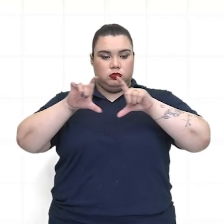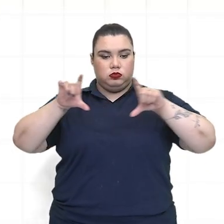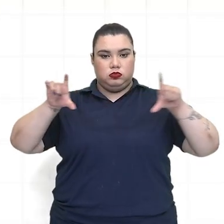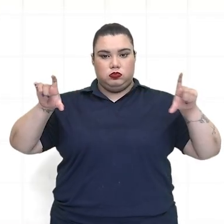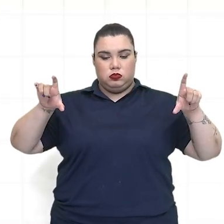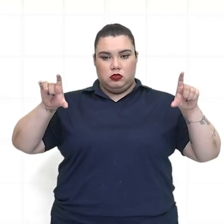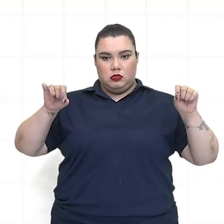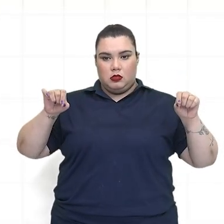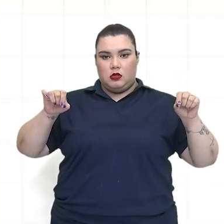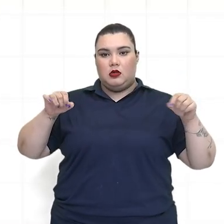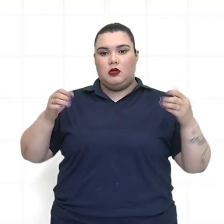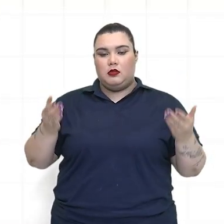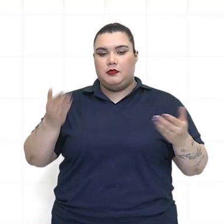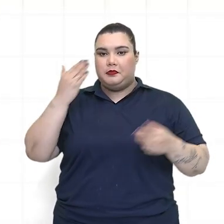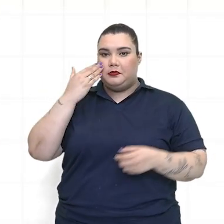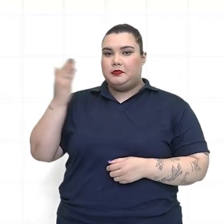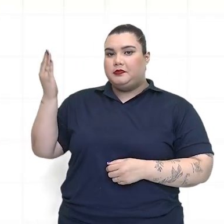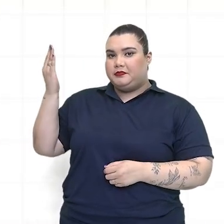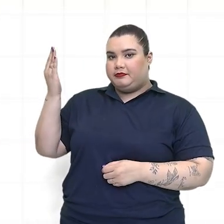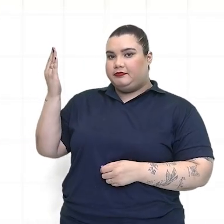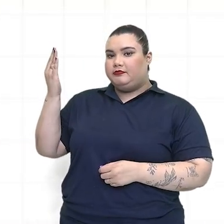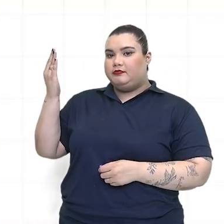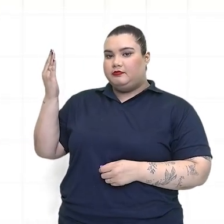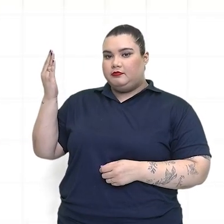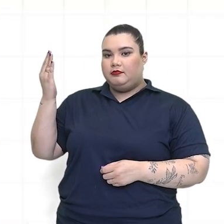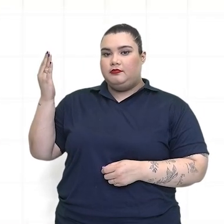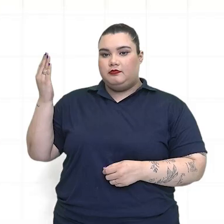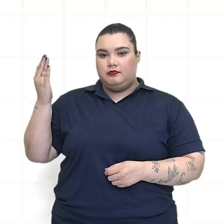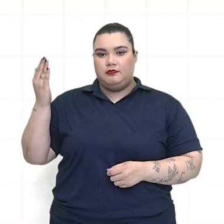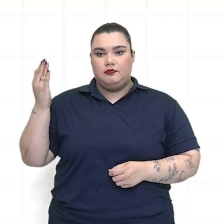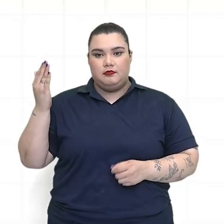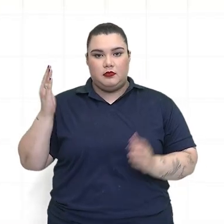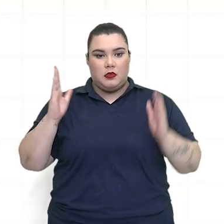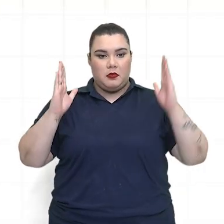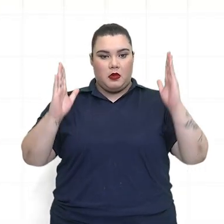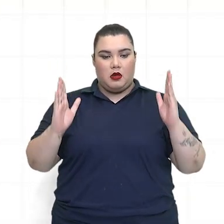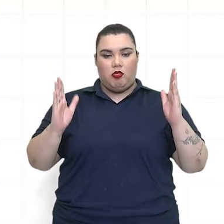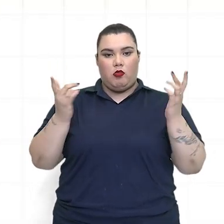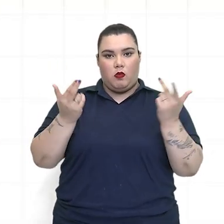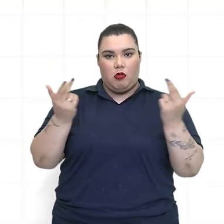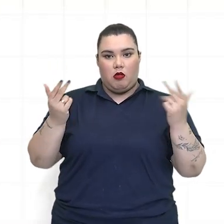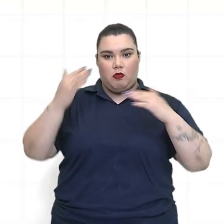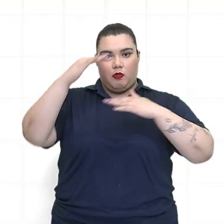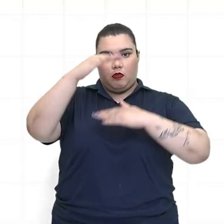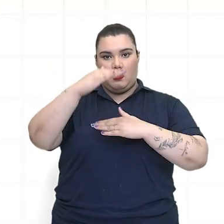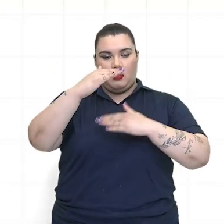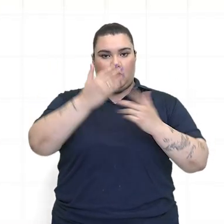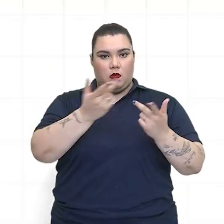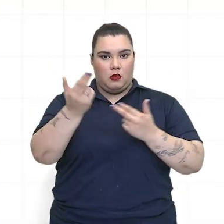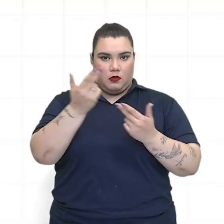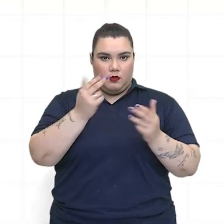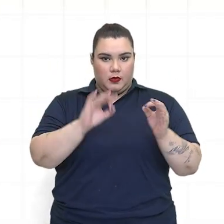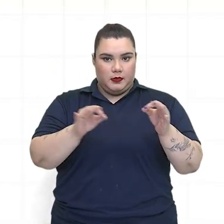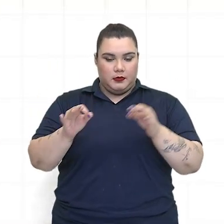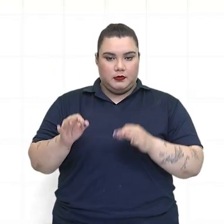né, tu já tem ideia de que vai ser um quadrilátero, né, com lados opostos paralelos, certo?